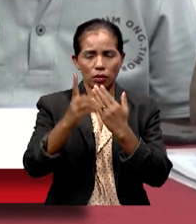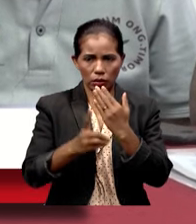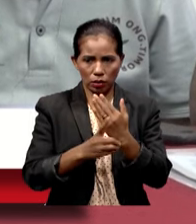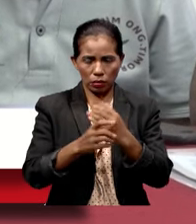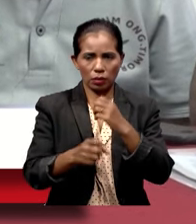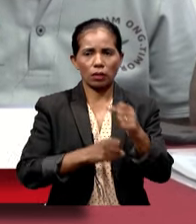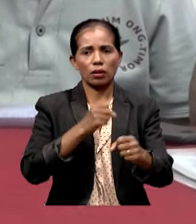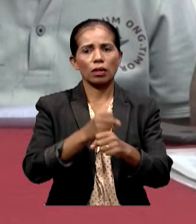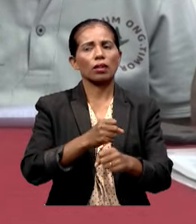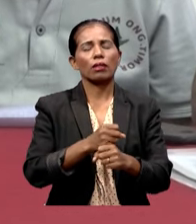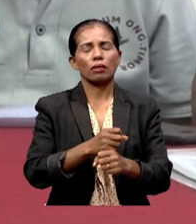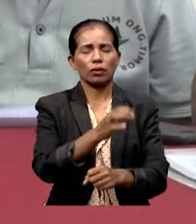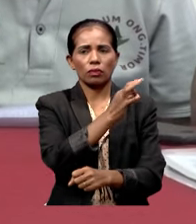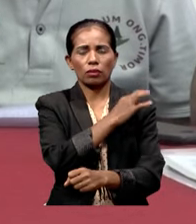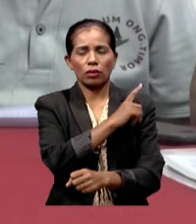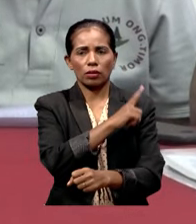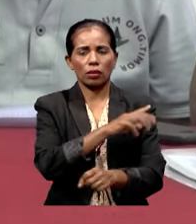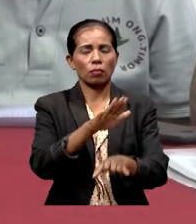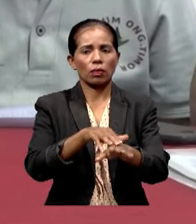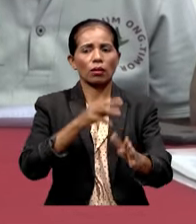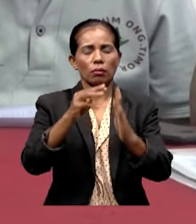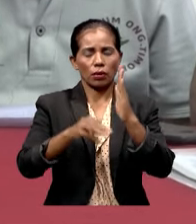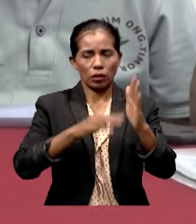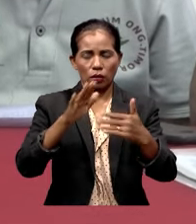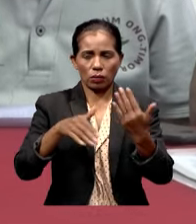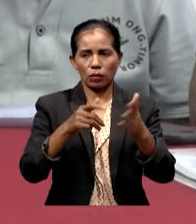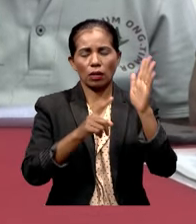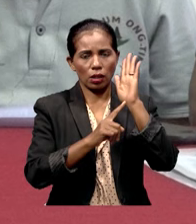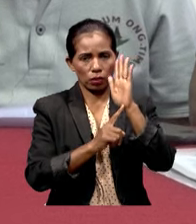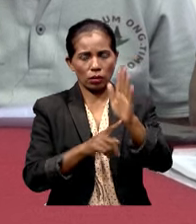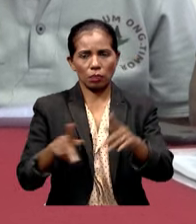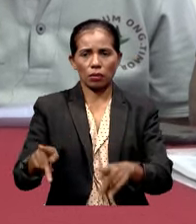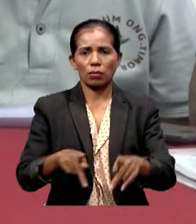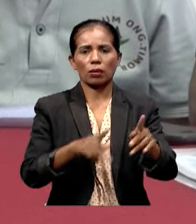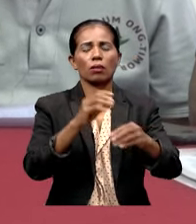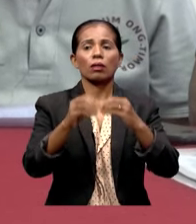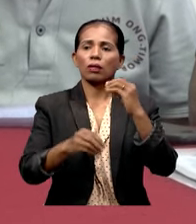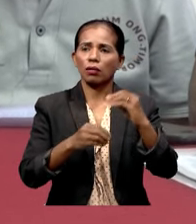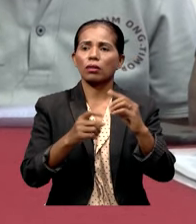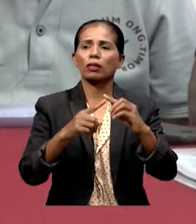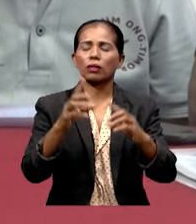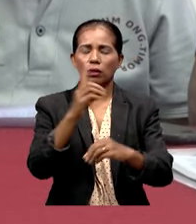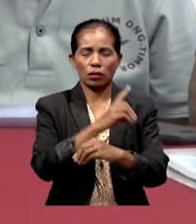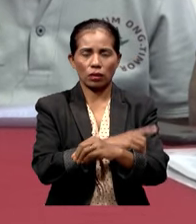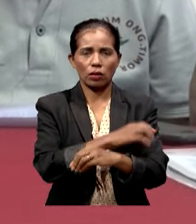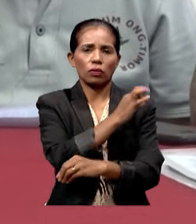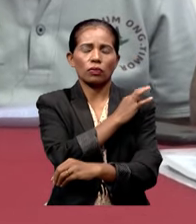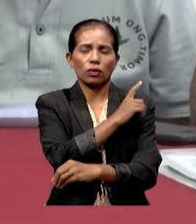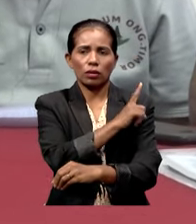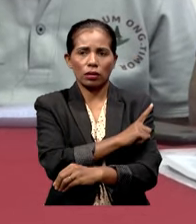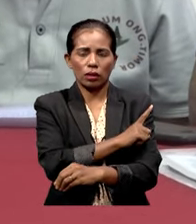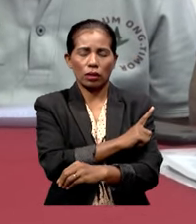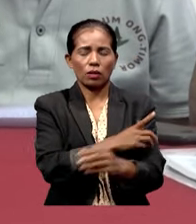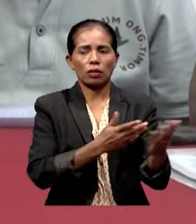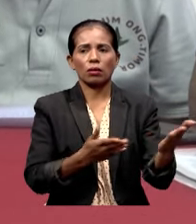tina. Fontil convida media hotu-hotu atu anuncia ba publiku katak o Hinduni Fontil se